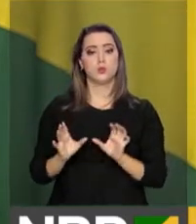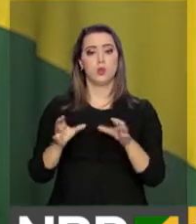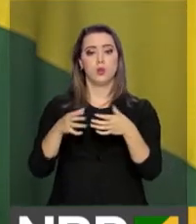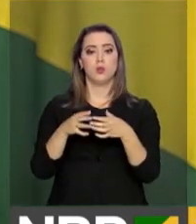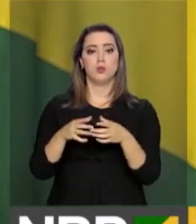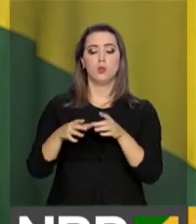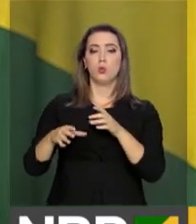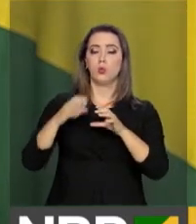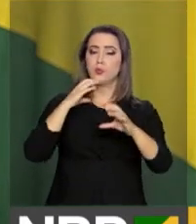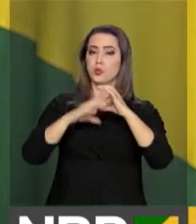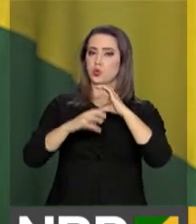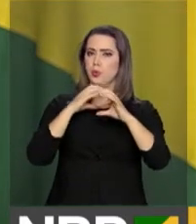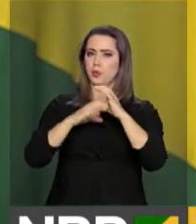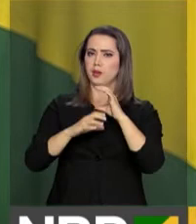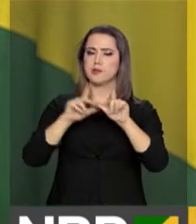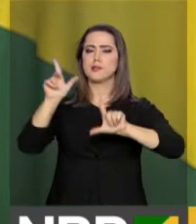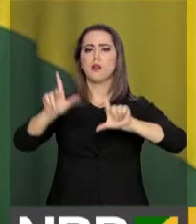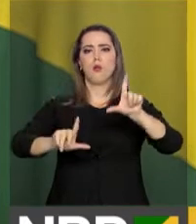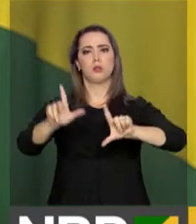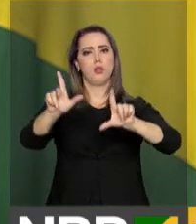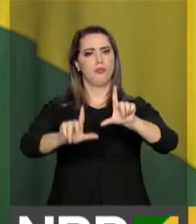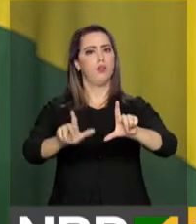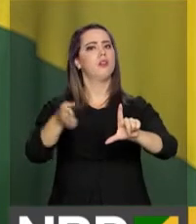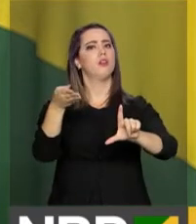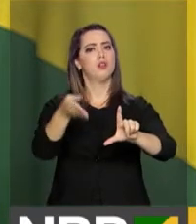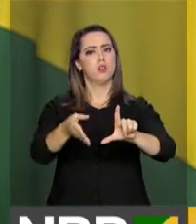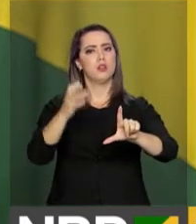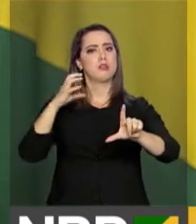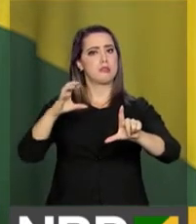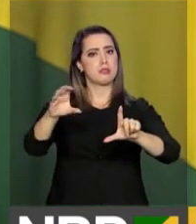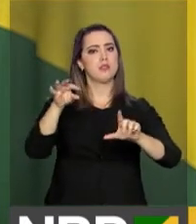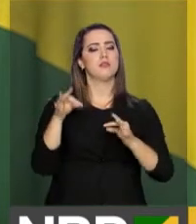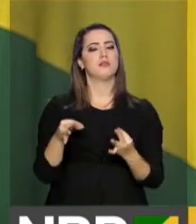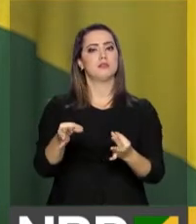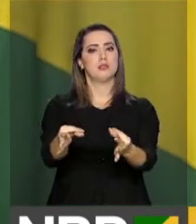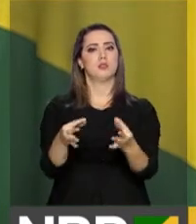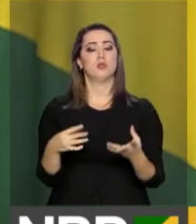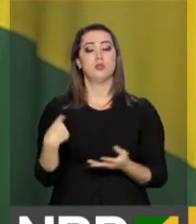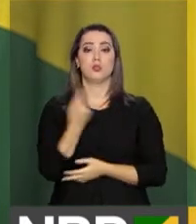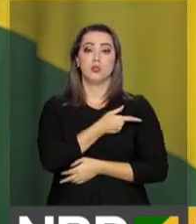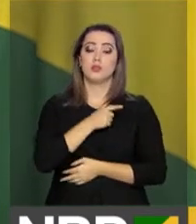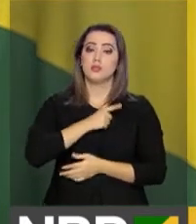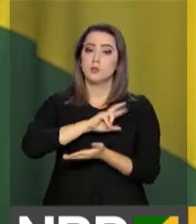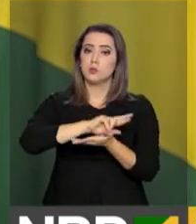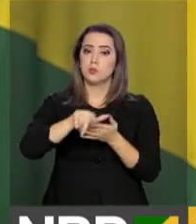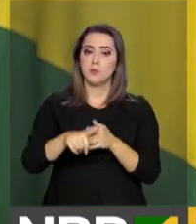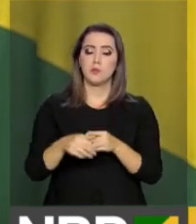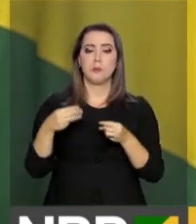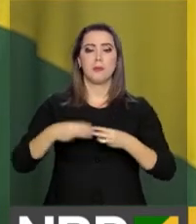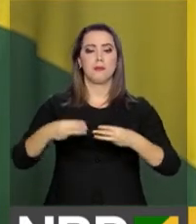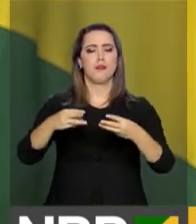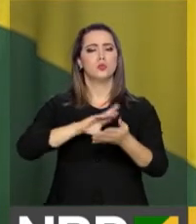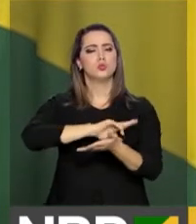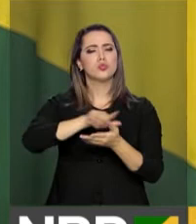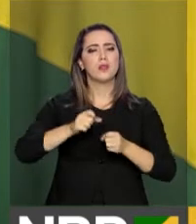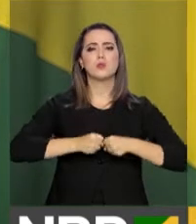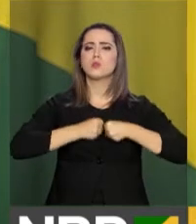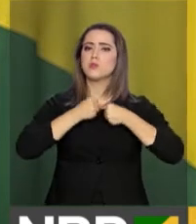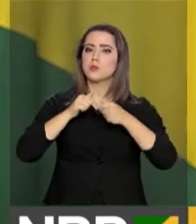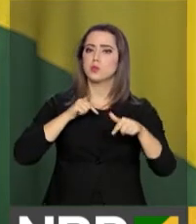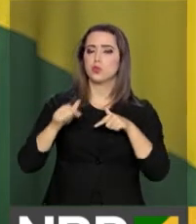telecomunicações e e em tecnologia nós temos tomado os mais variados medidas